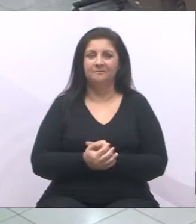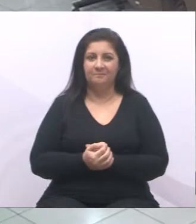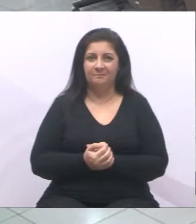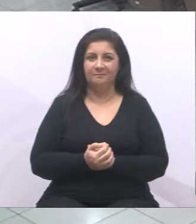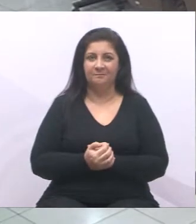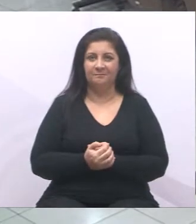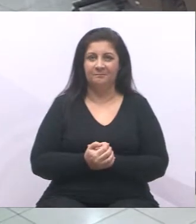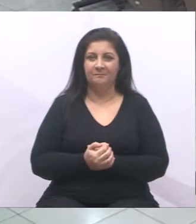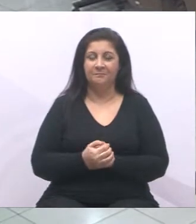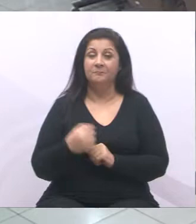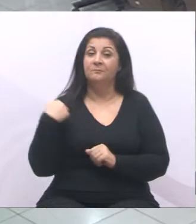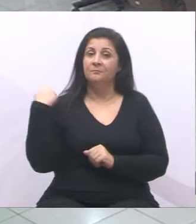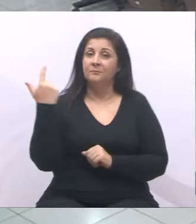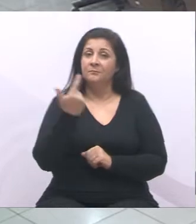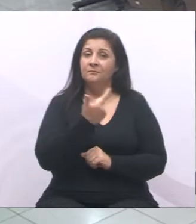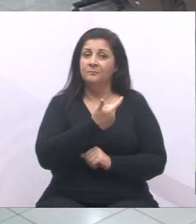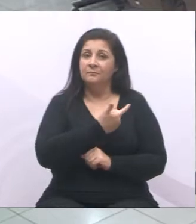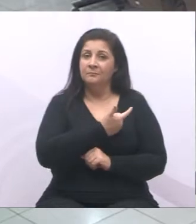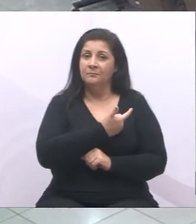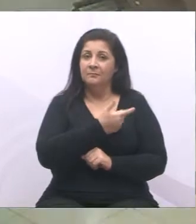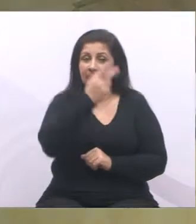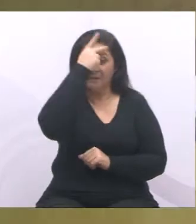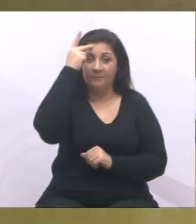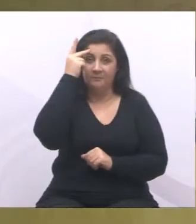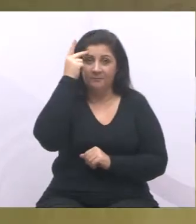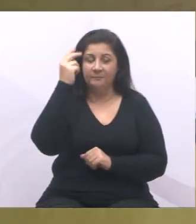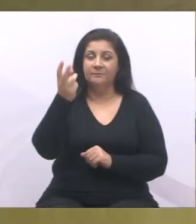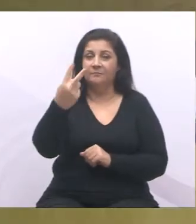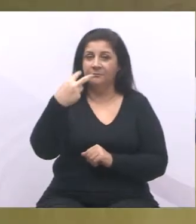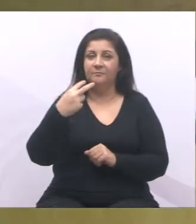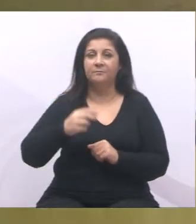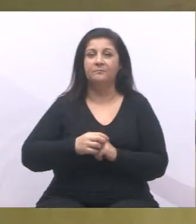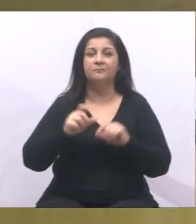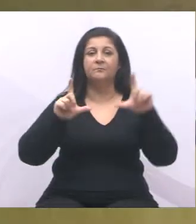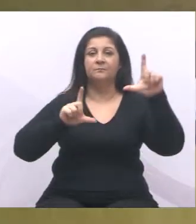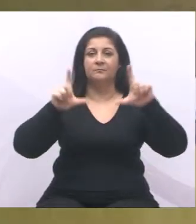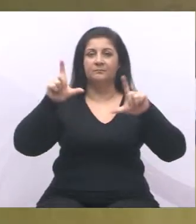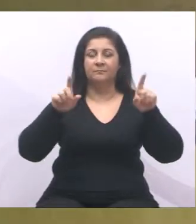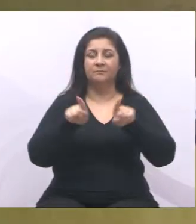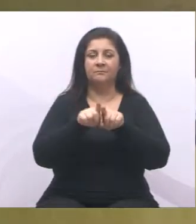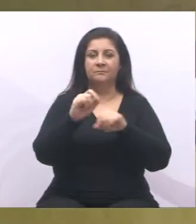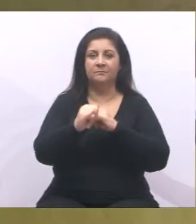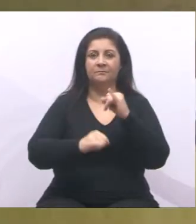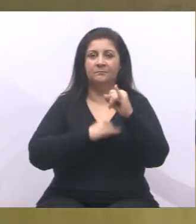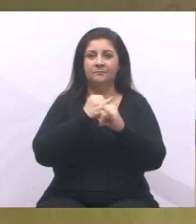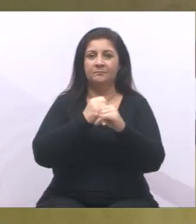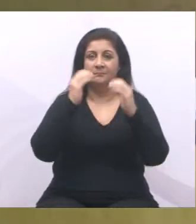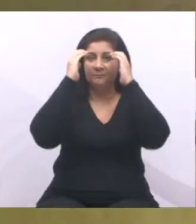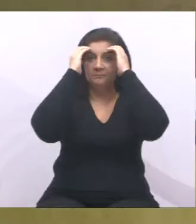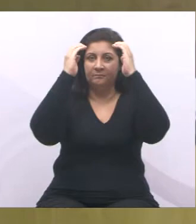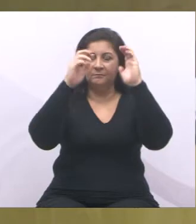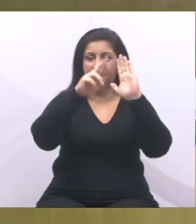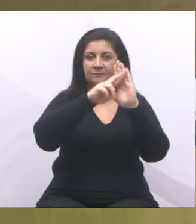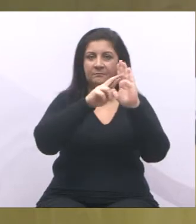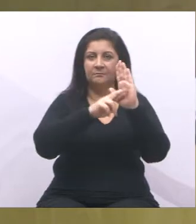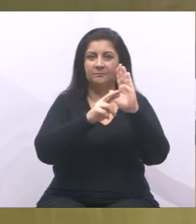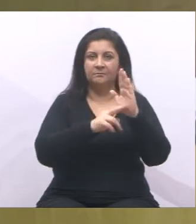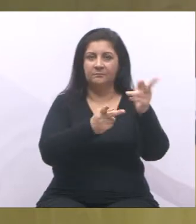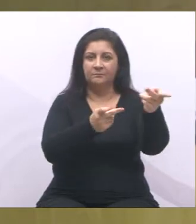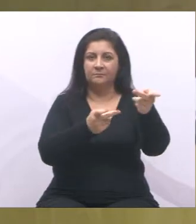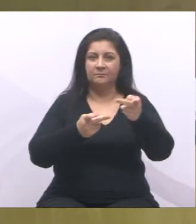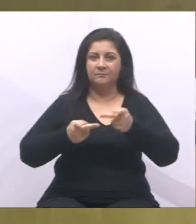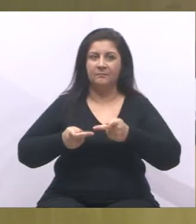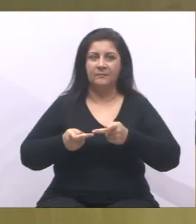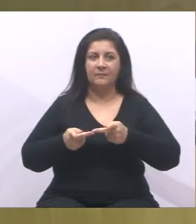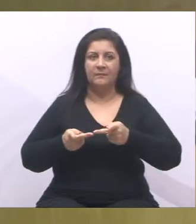nós acompanhamos pela TV Câmara e internet. Na forma regimental, convido o